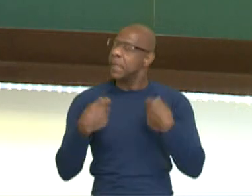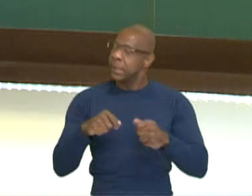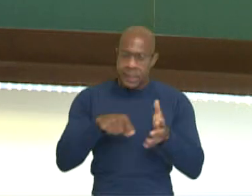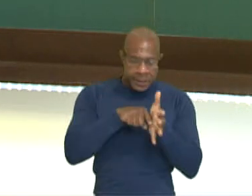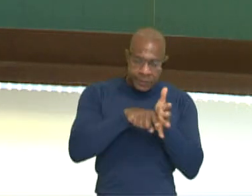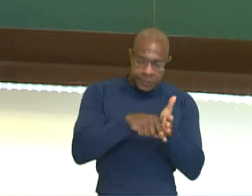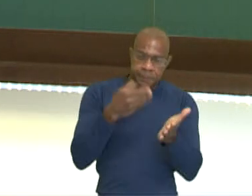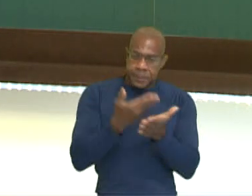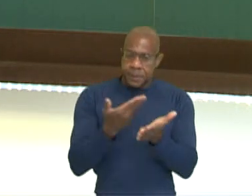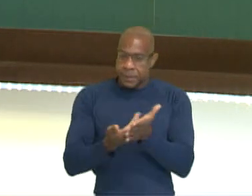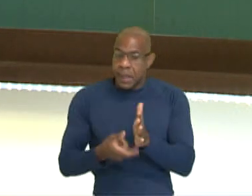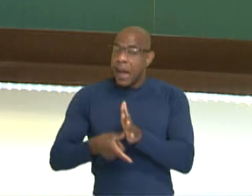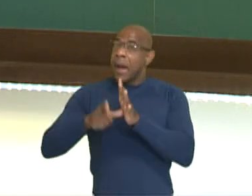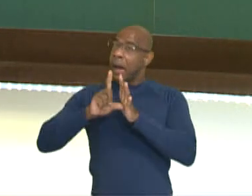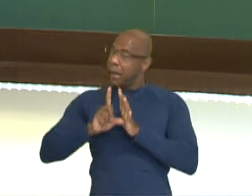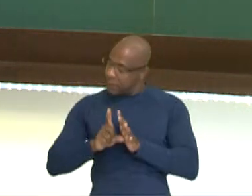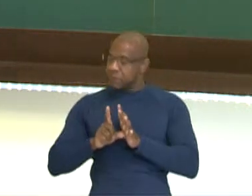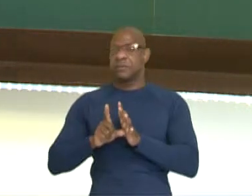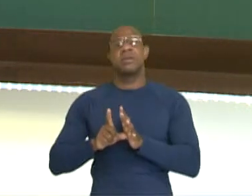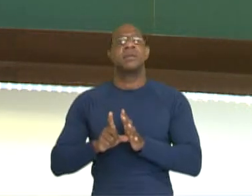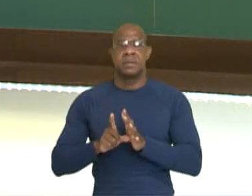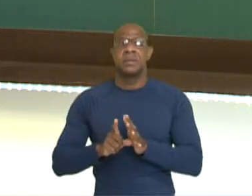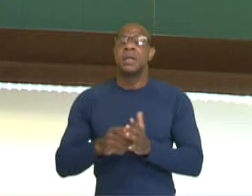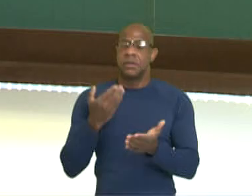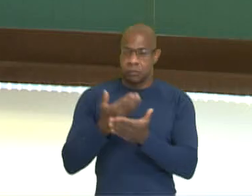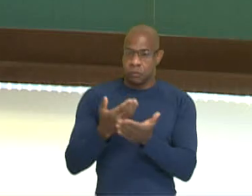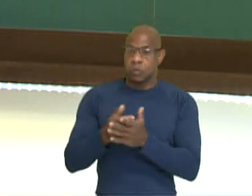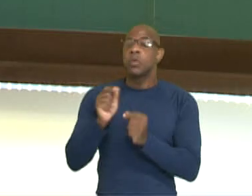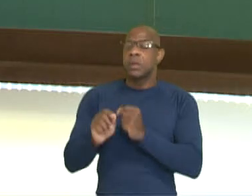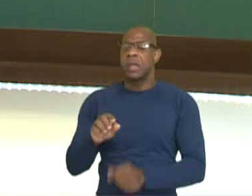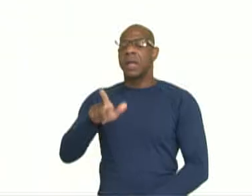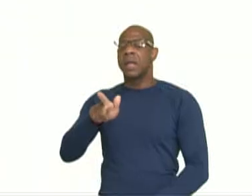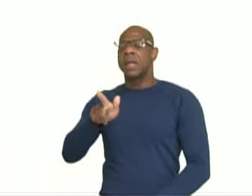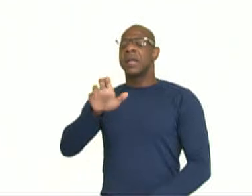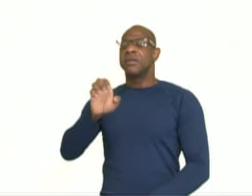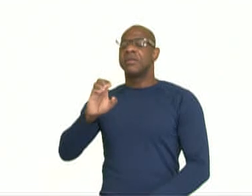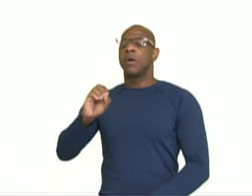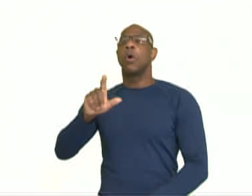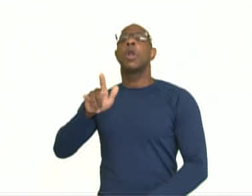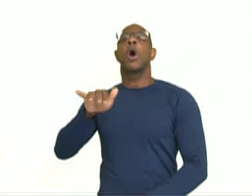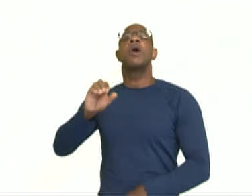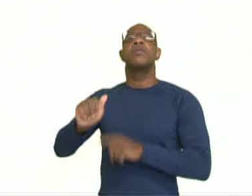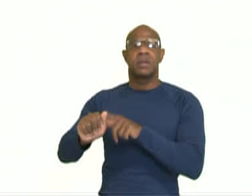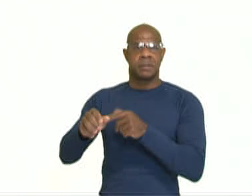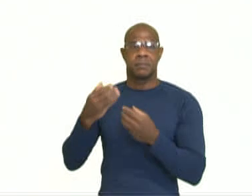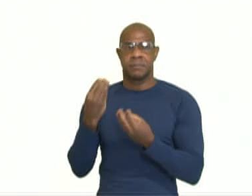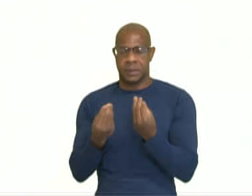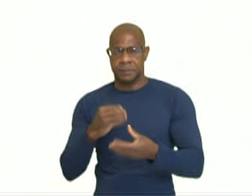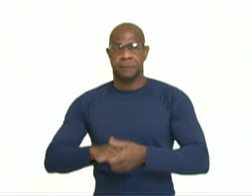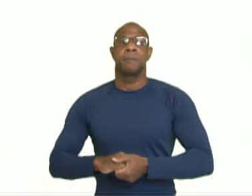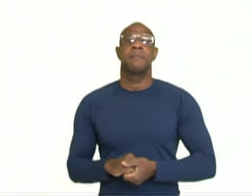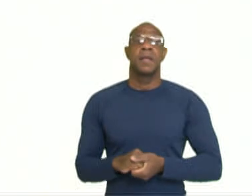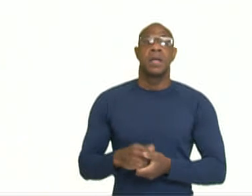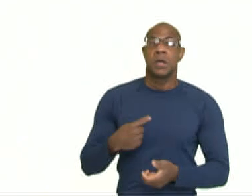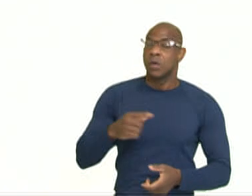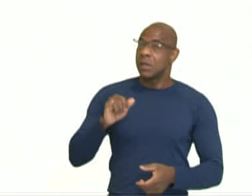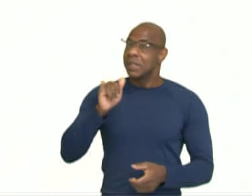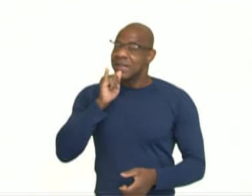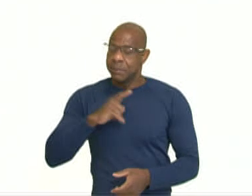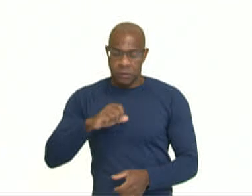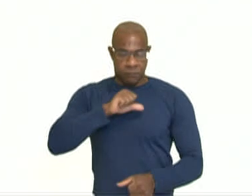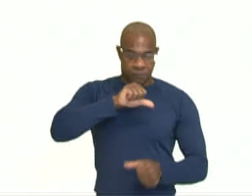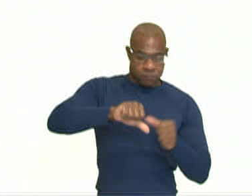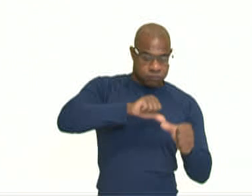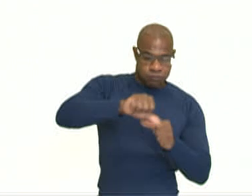estudo minucioso sobre a estrutura geológica que suporta. Bem como quando fazemos alterações dramáticas